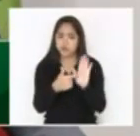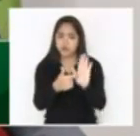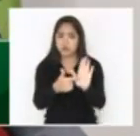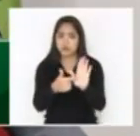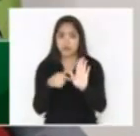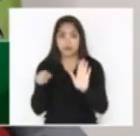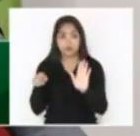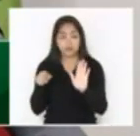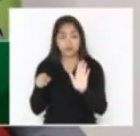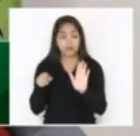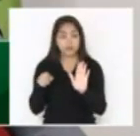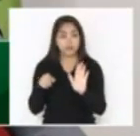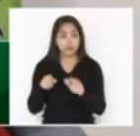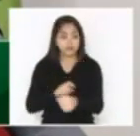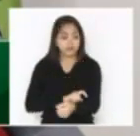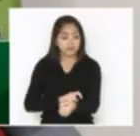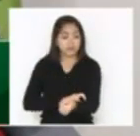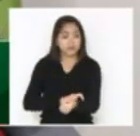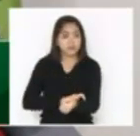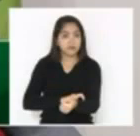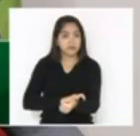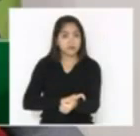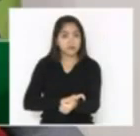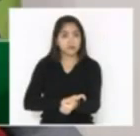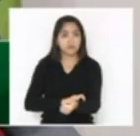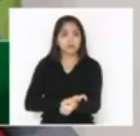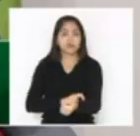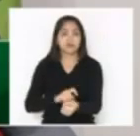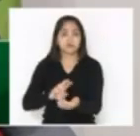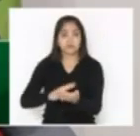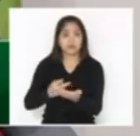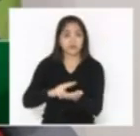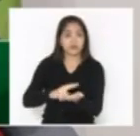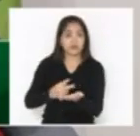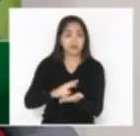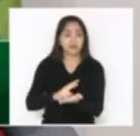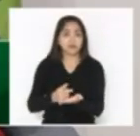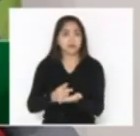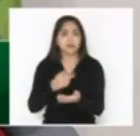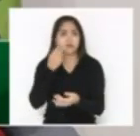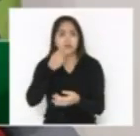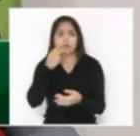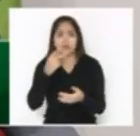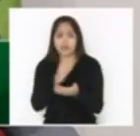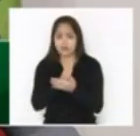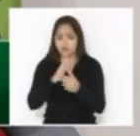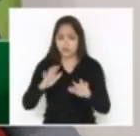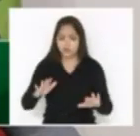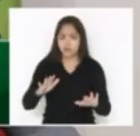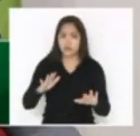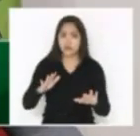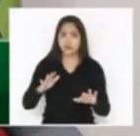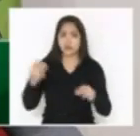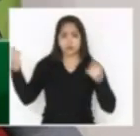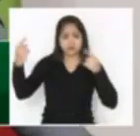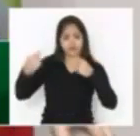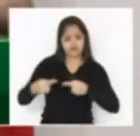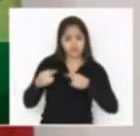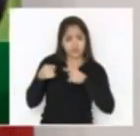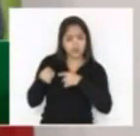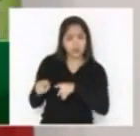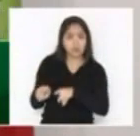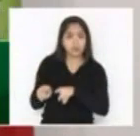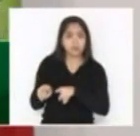céu, para falar em fim das secretarias regionais, isso aí era um desaforo. E